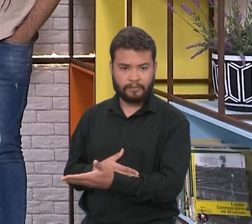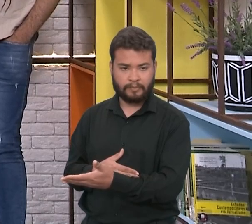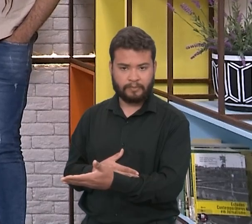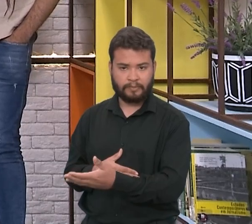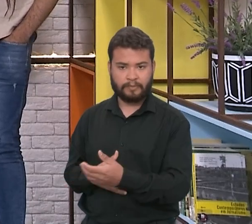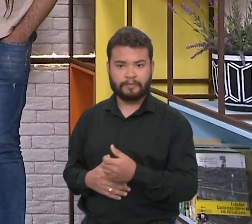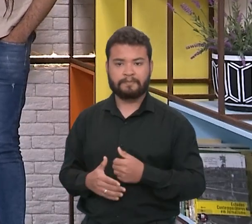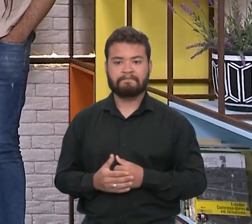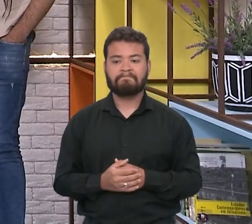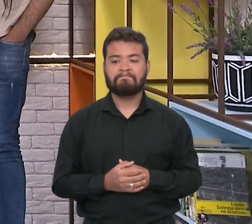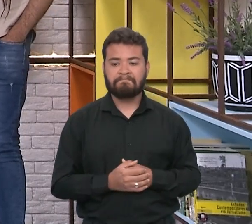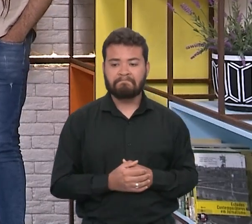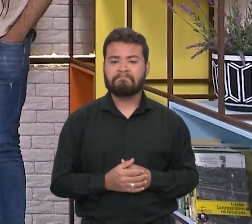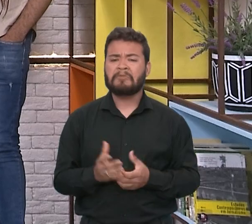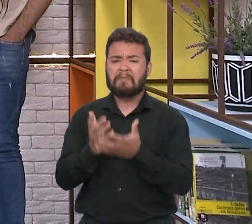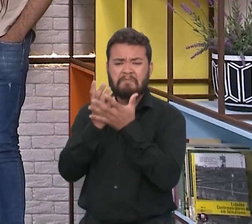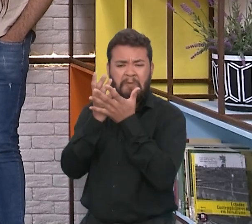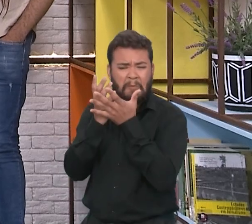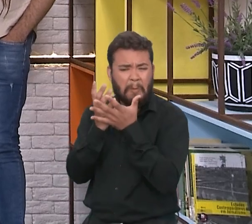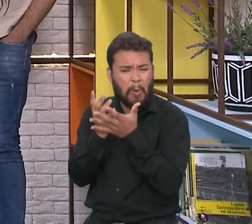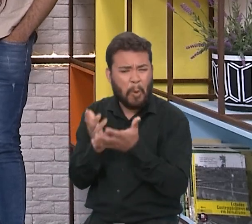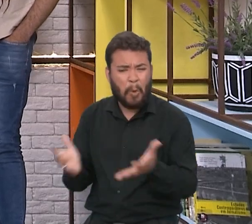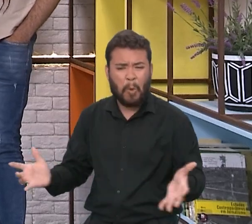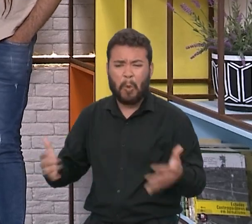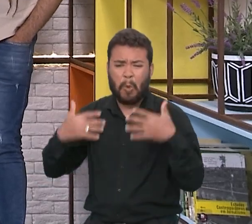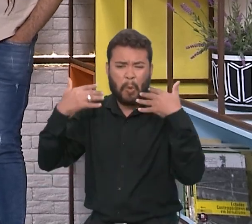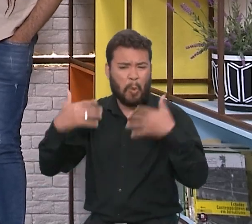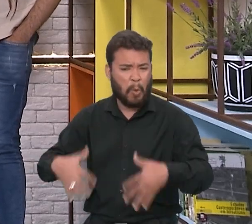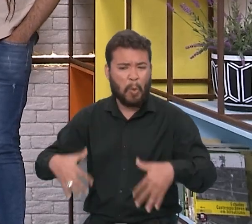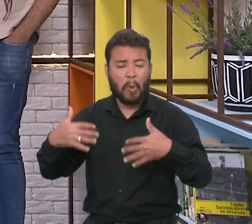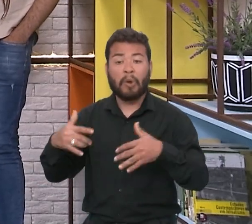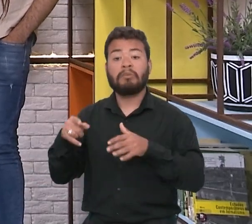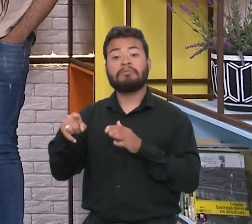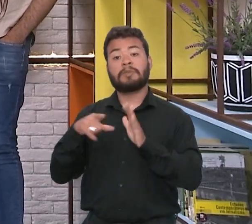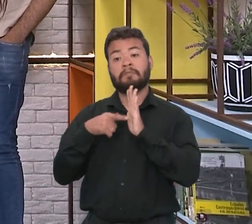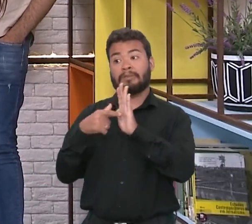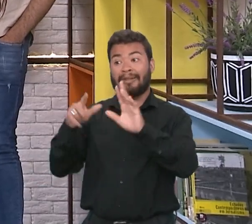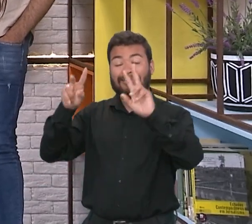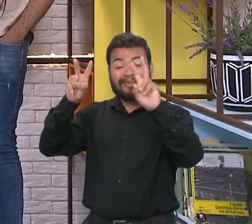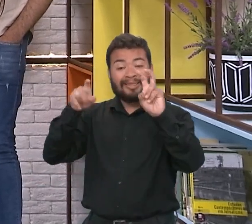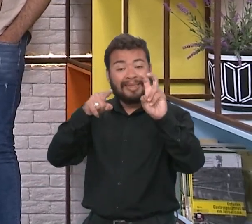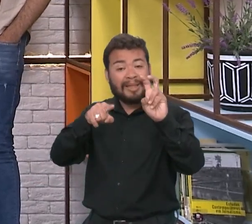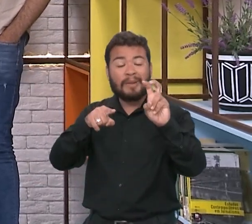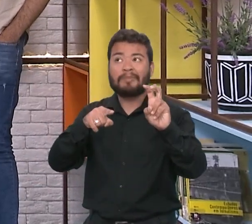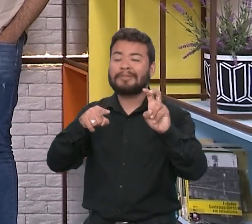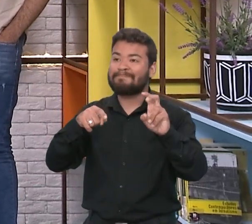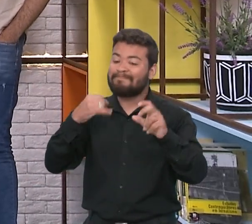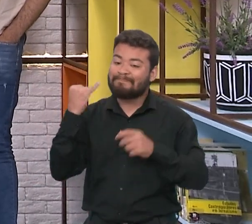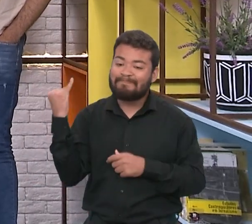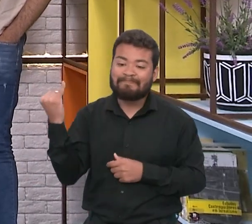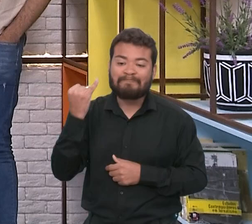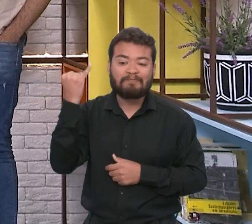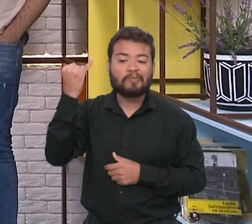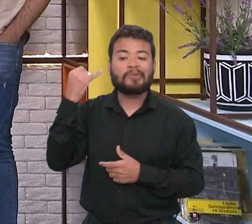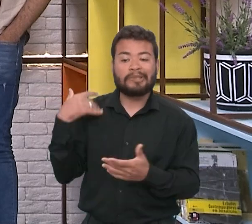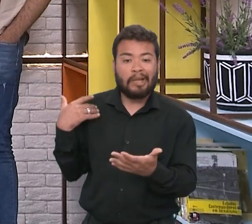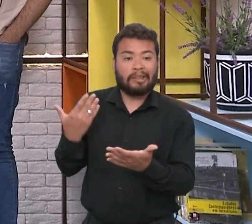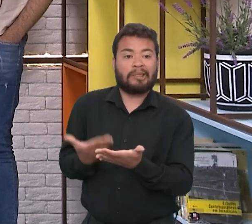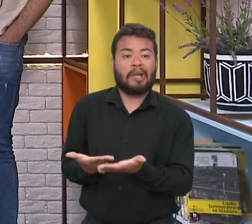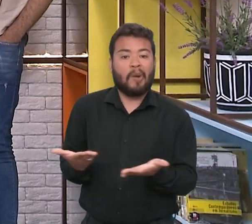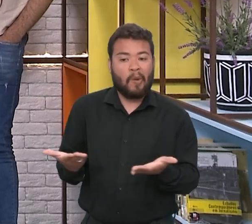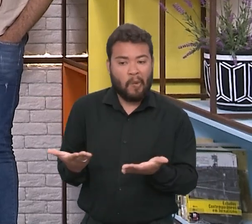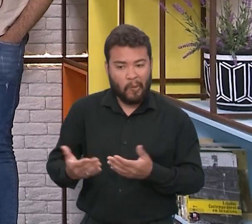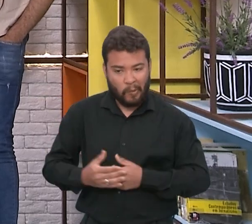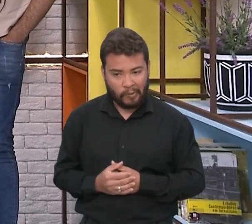7sifcs.plateia.ufg.br. Evento tão grandioso que trata de um assunto tão necessário, ainda nesse momento, tão urgente.